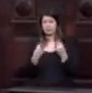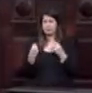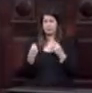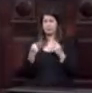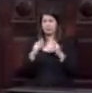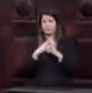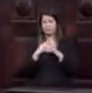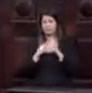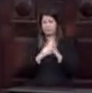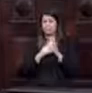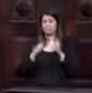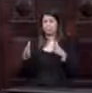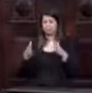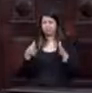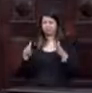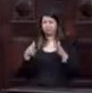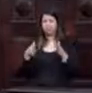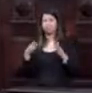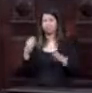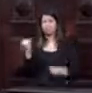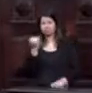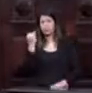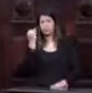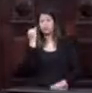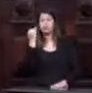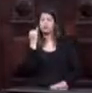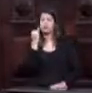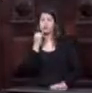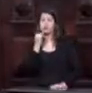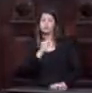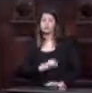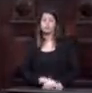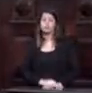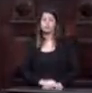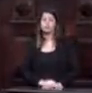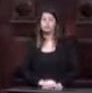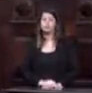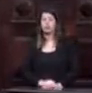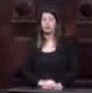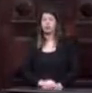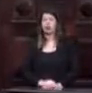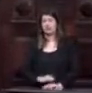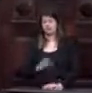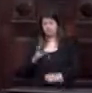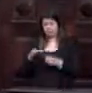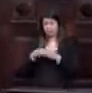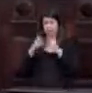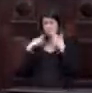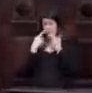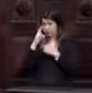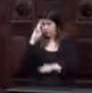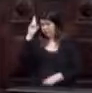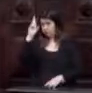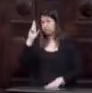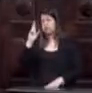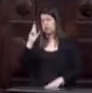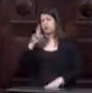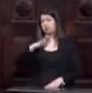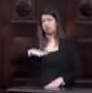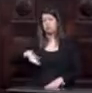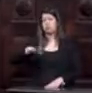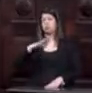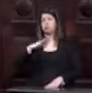totalmente palatáveis, importantes, né? Mesmo no Colégio de Líderes se defendeu,